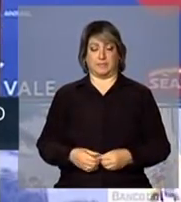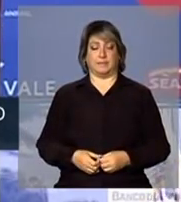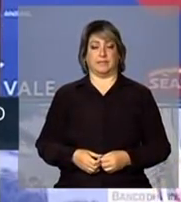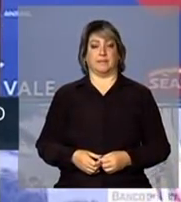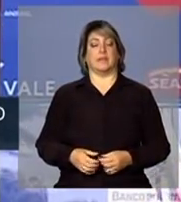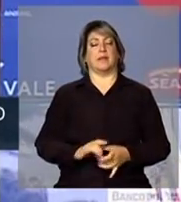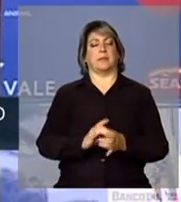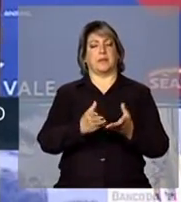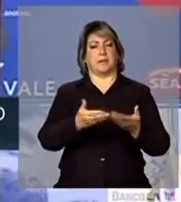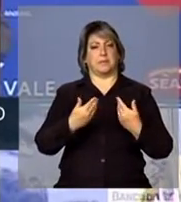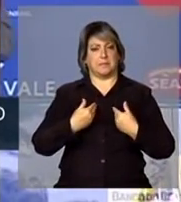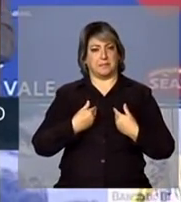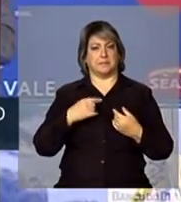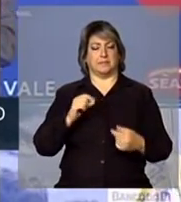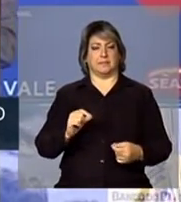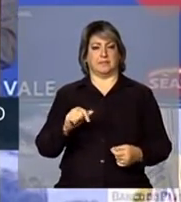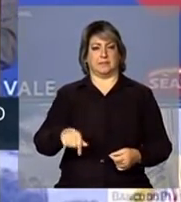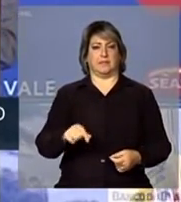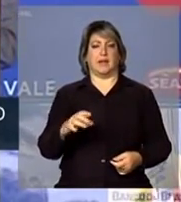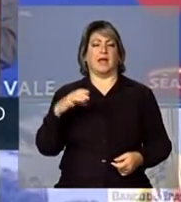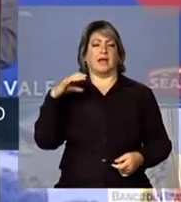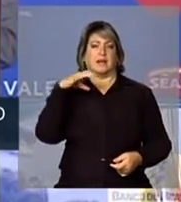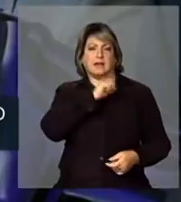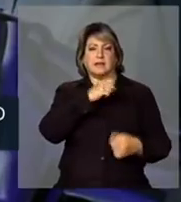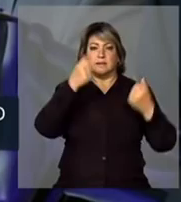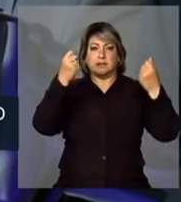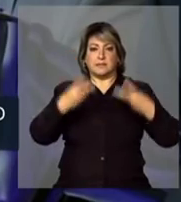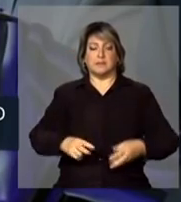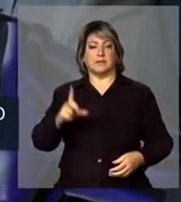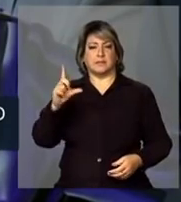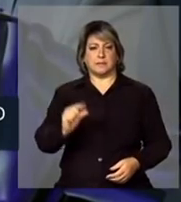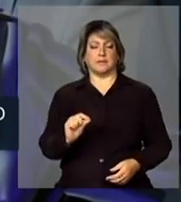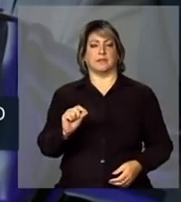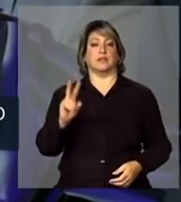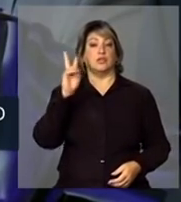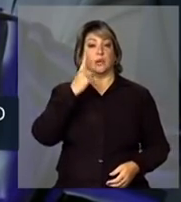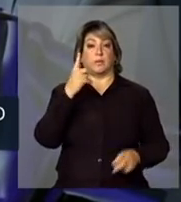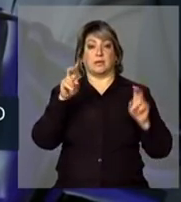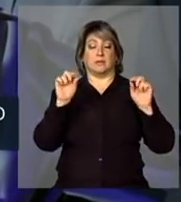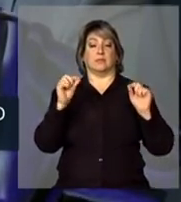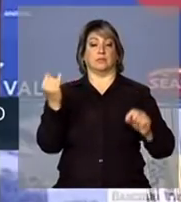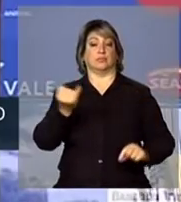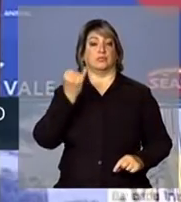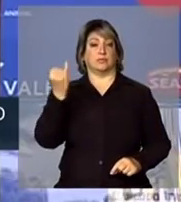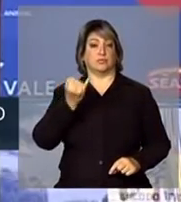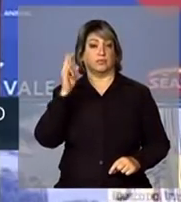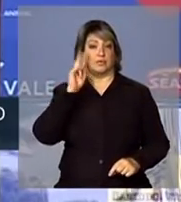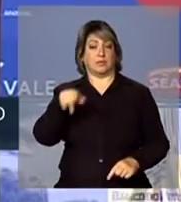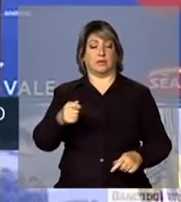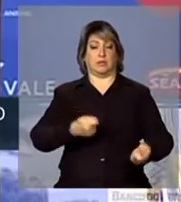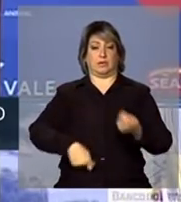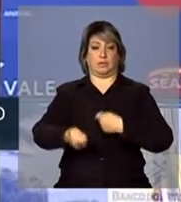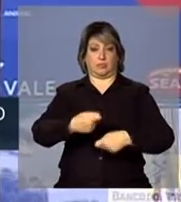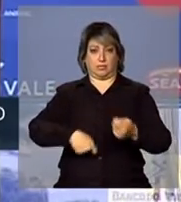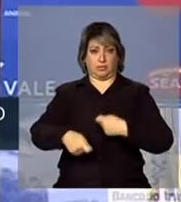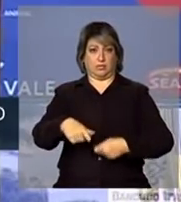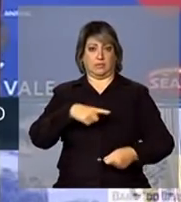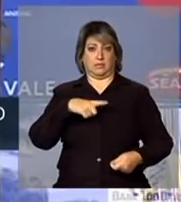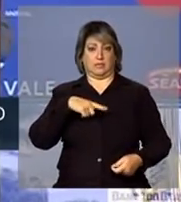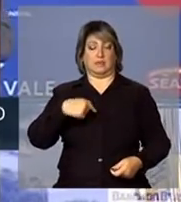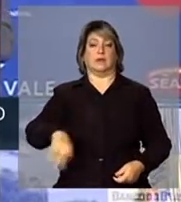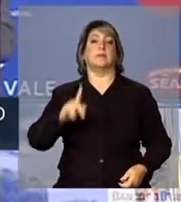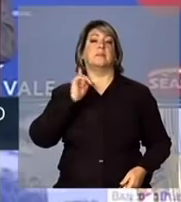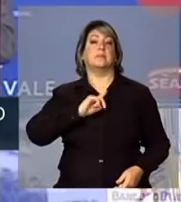Permita-me, excelentíssima senhora presidenta, um brevíssimo parênteses sobre um tema que é de alta relevância para a economia do agronegócio de